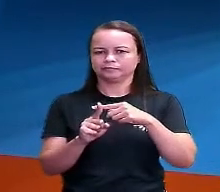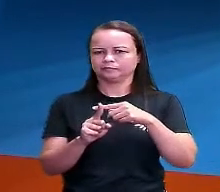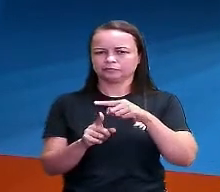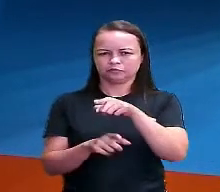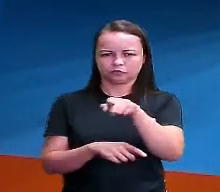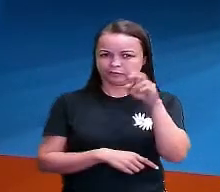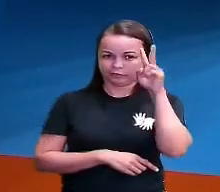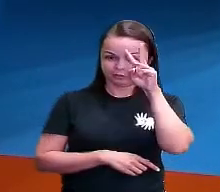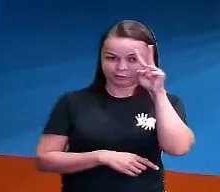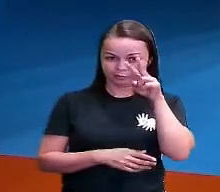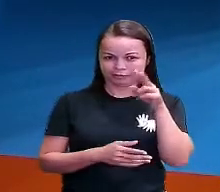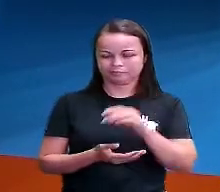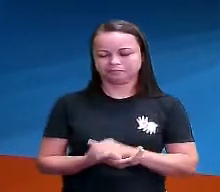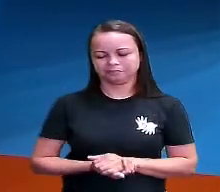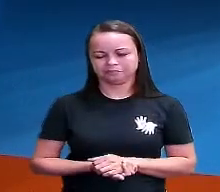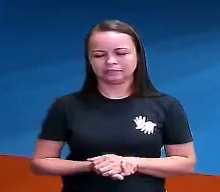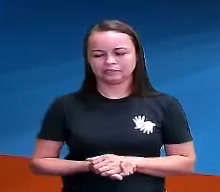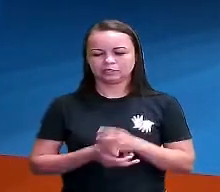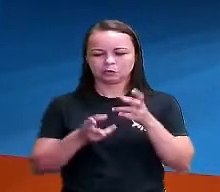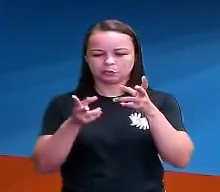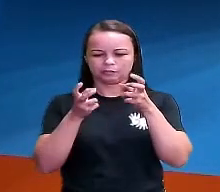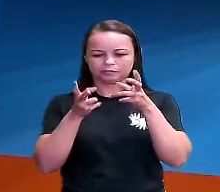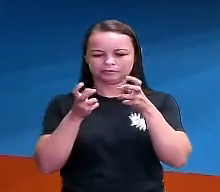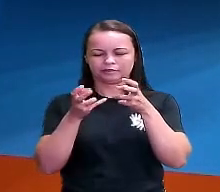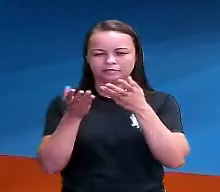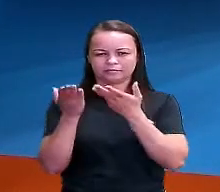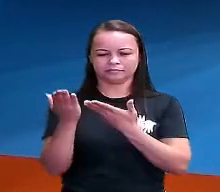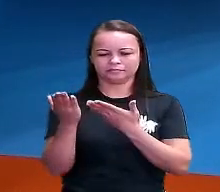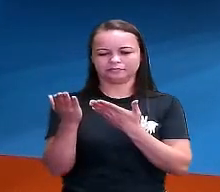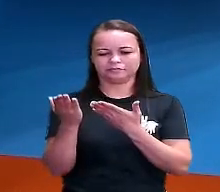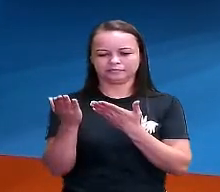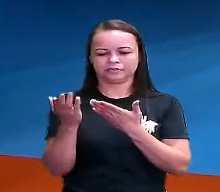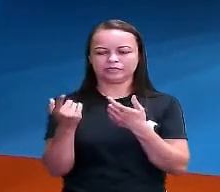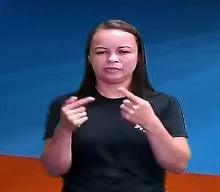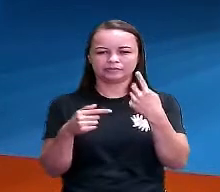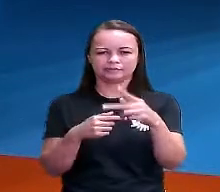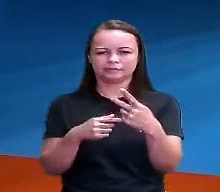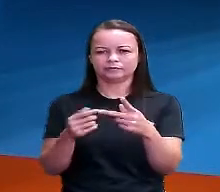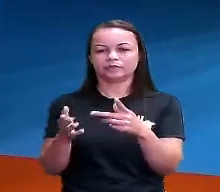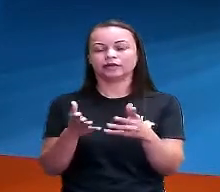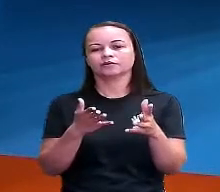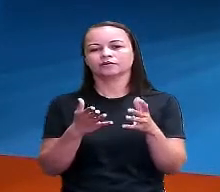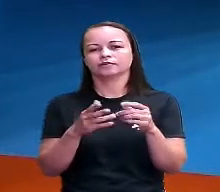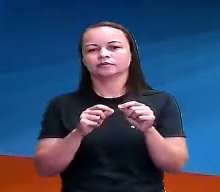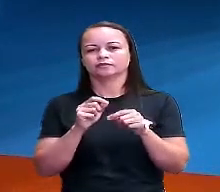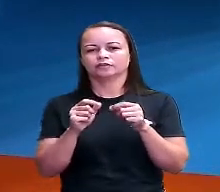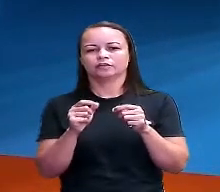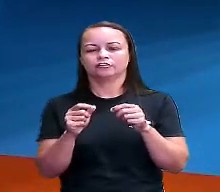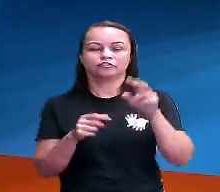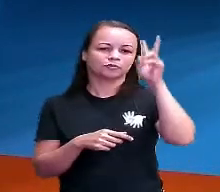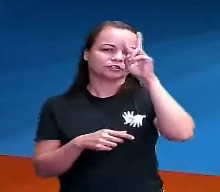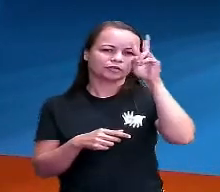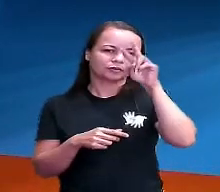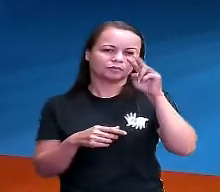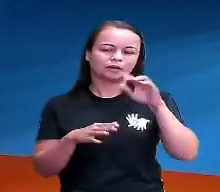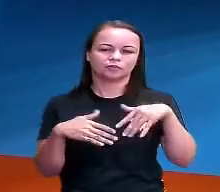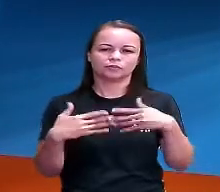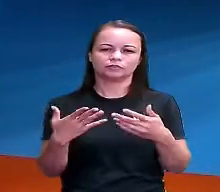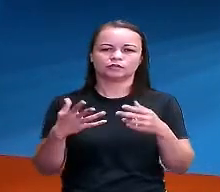é que lembra? Observa bem direitinho essa continha e vamos lembrar quais são os termos da